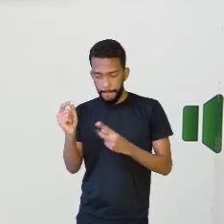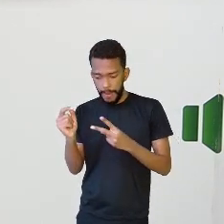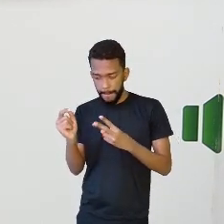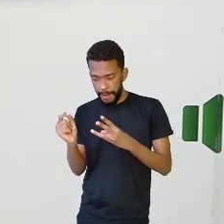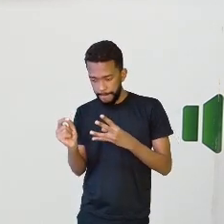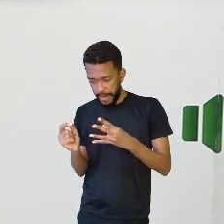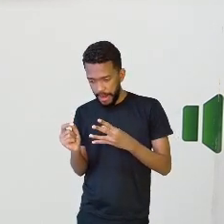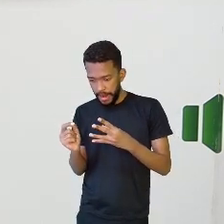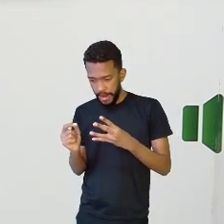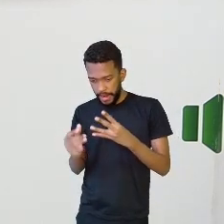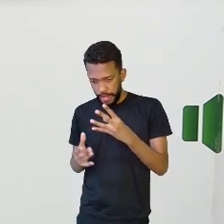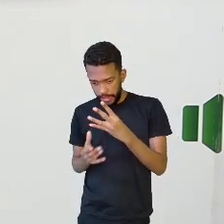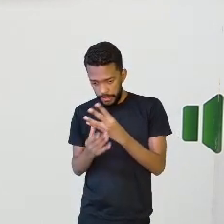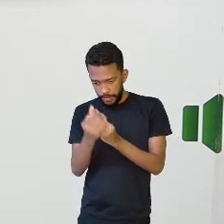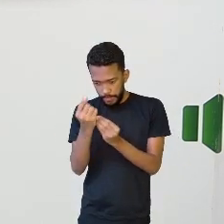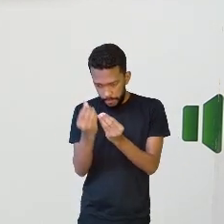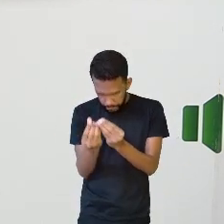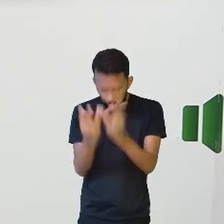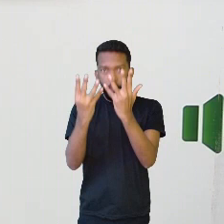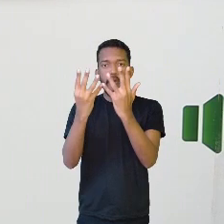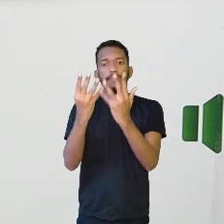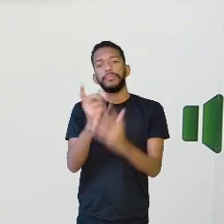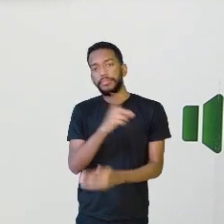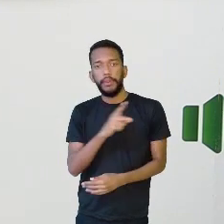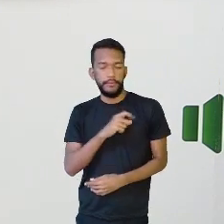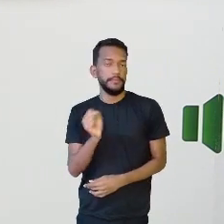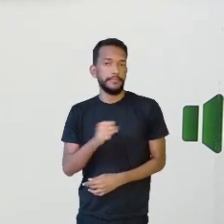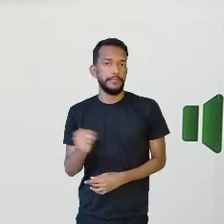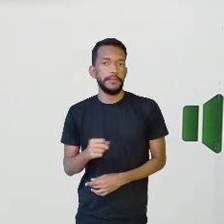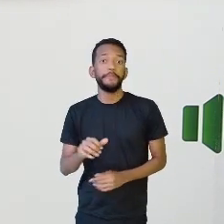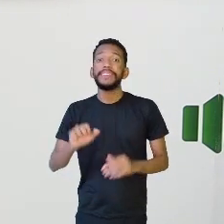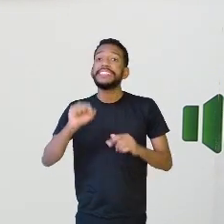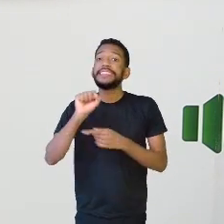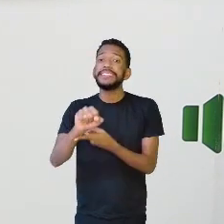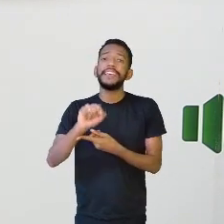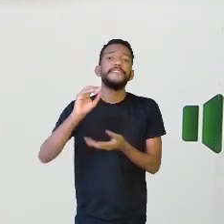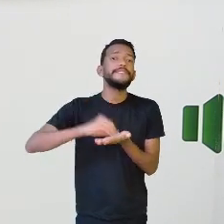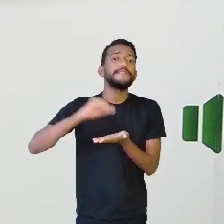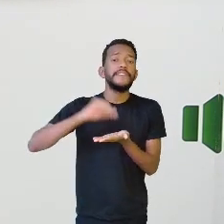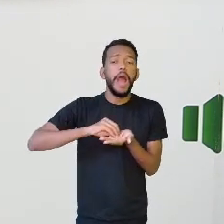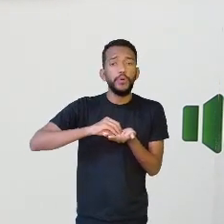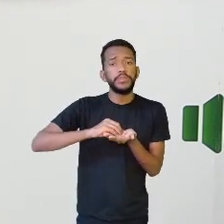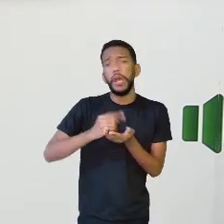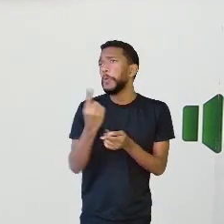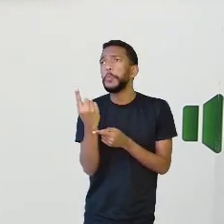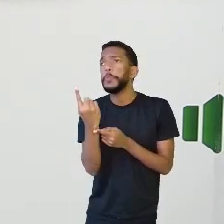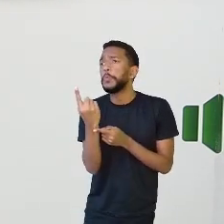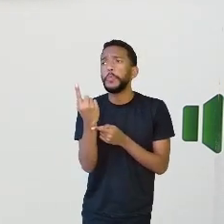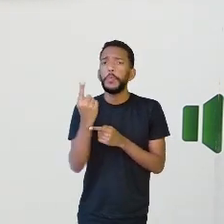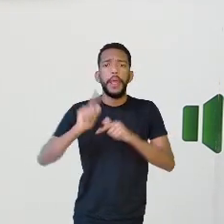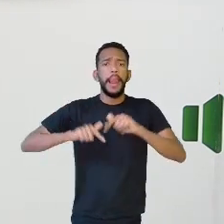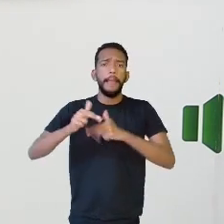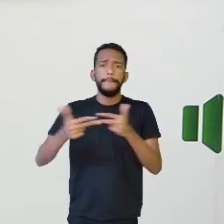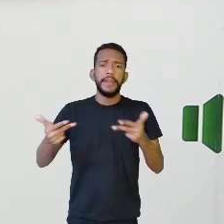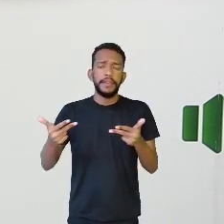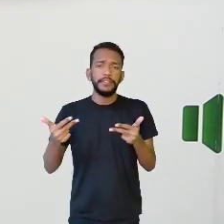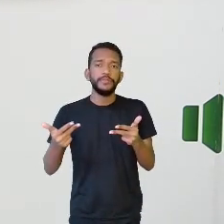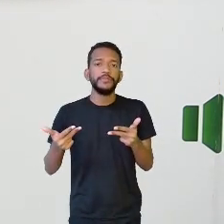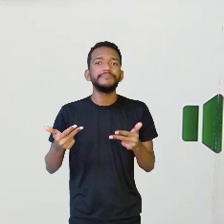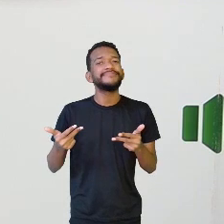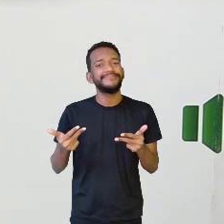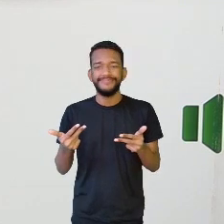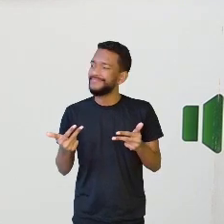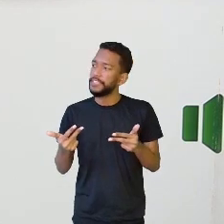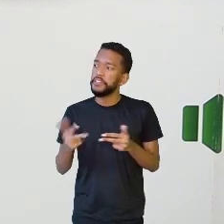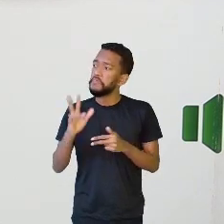que essa combustão ela aconteça. Se faltar um desses elementos, a combustão ela